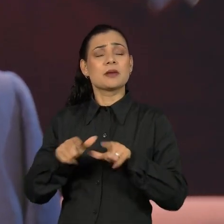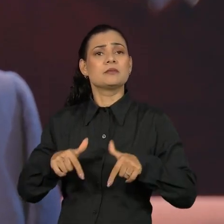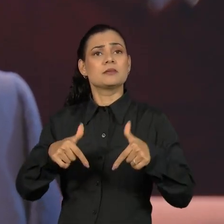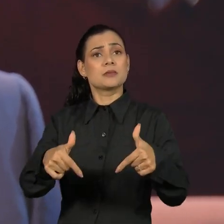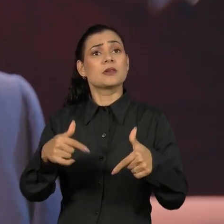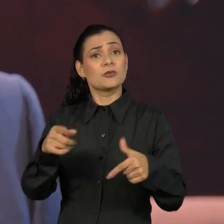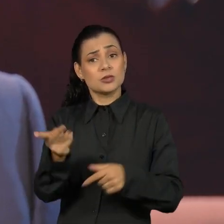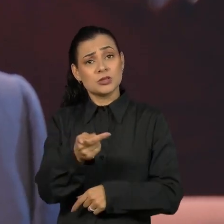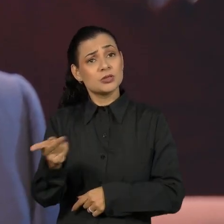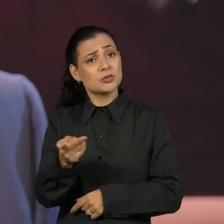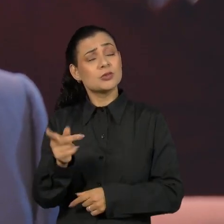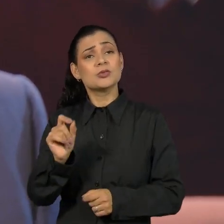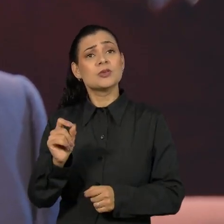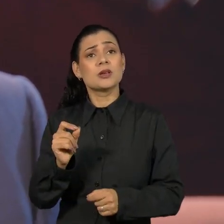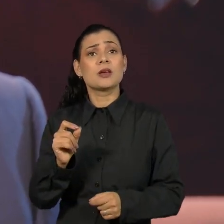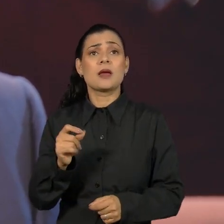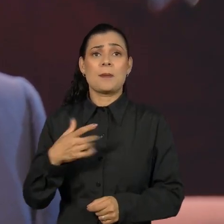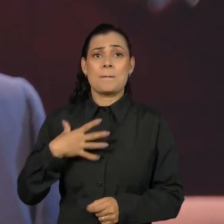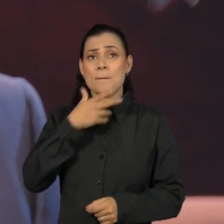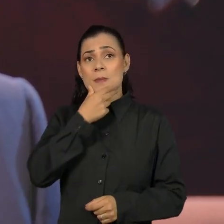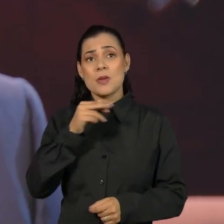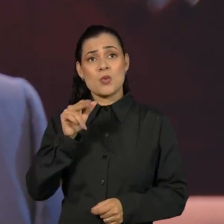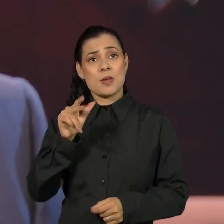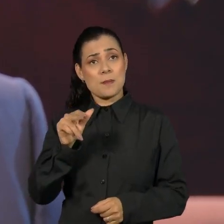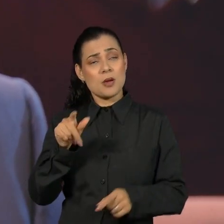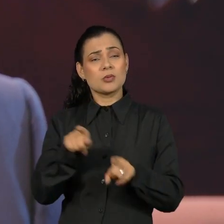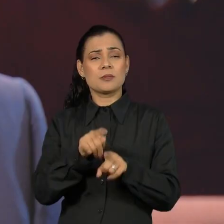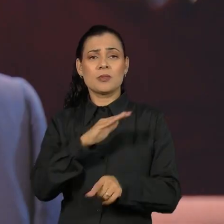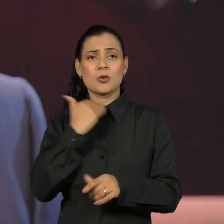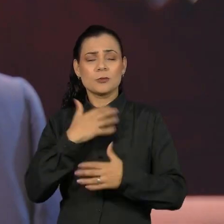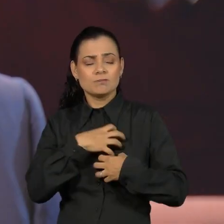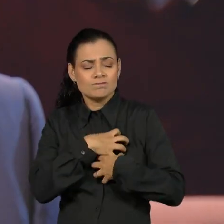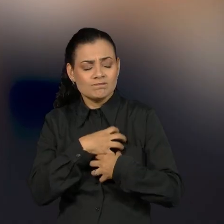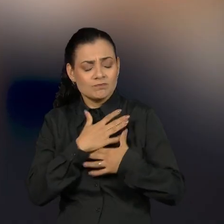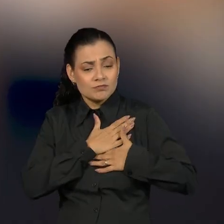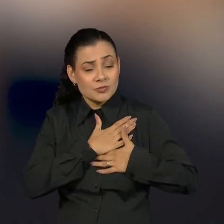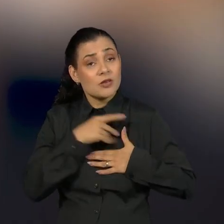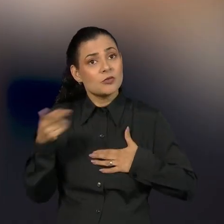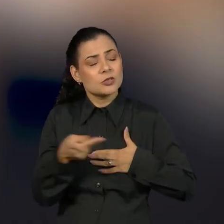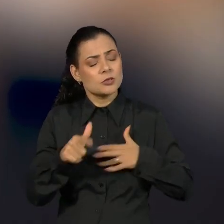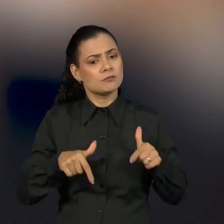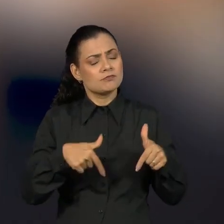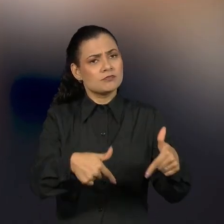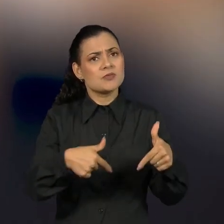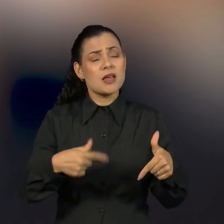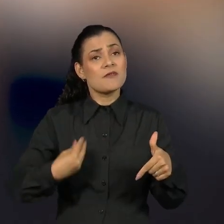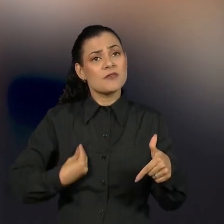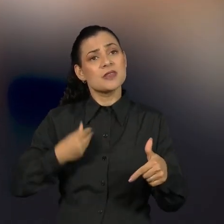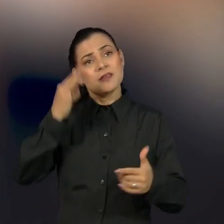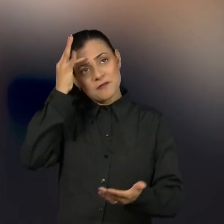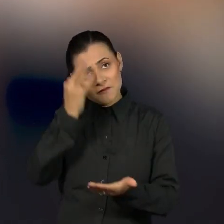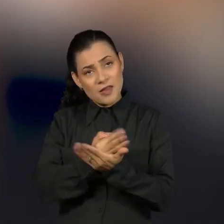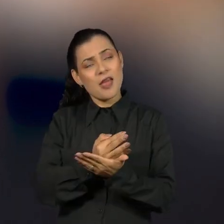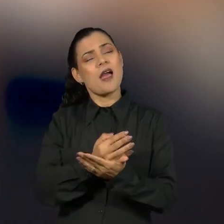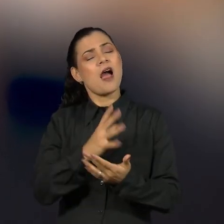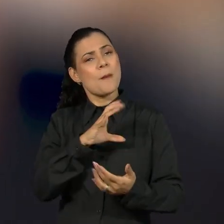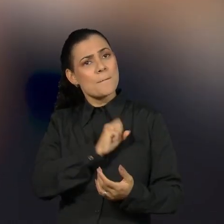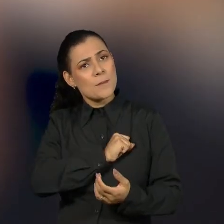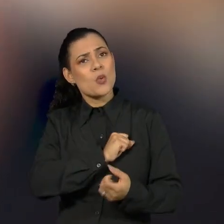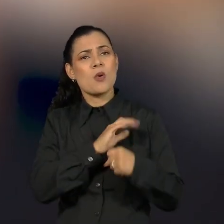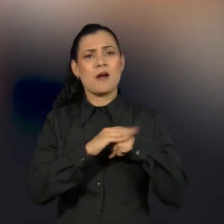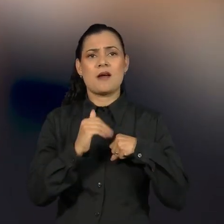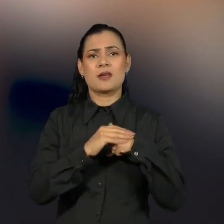enfrentou, vocês dois enfrentaram a perda do meu irmão, me mostrou que, na verdade, a vida é fé, a vida é amor, a vida é carinho. Amo